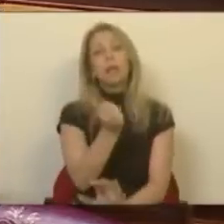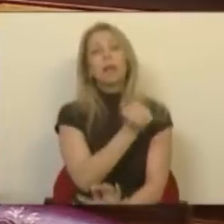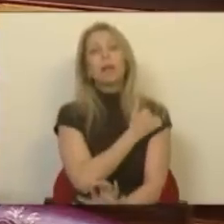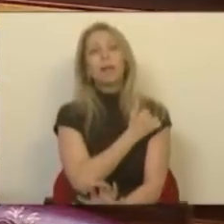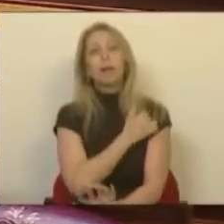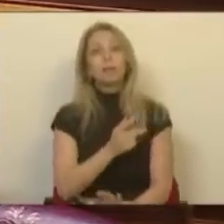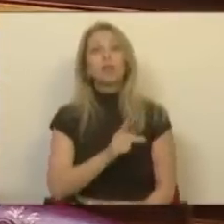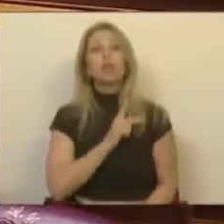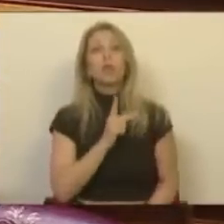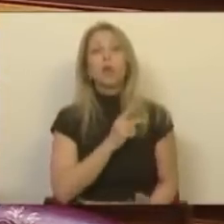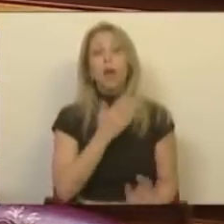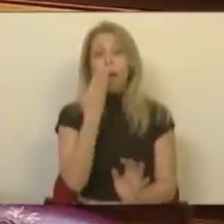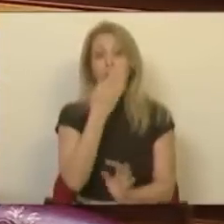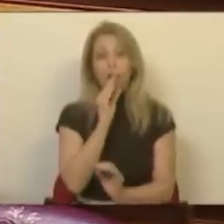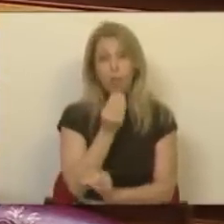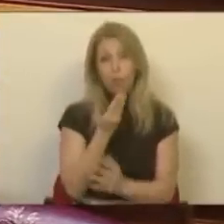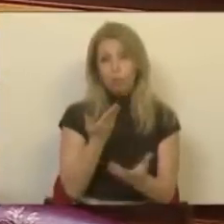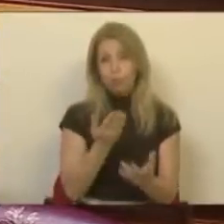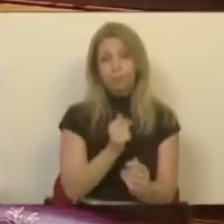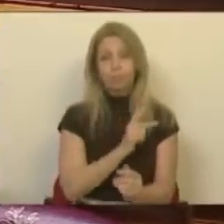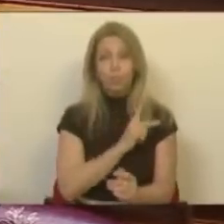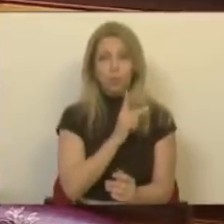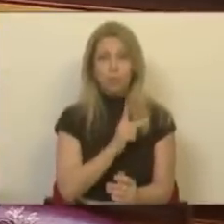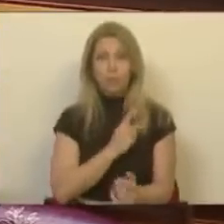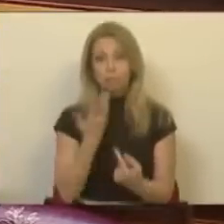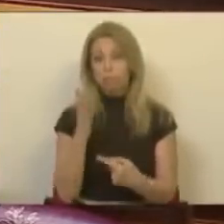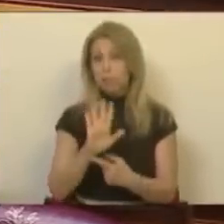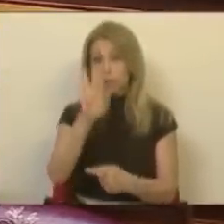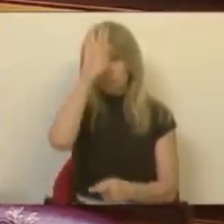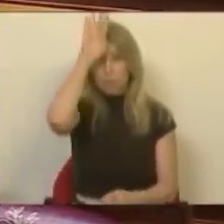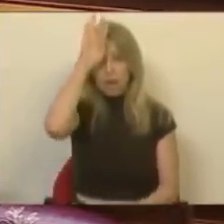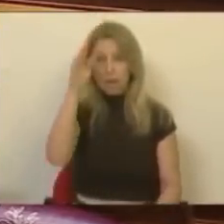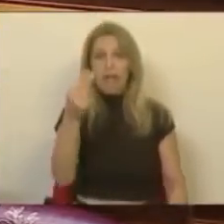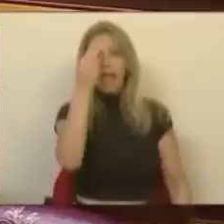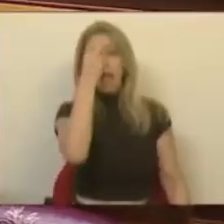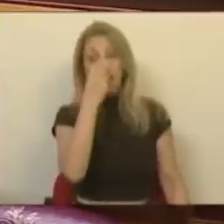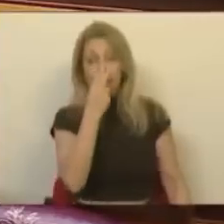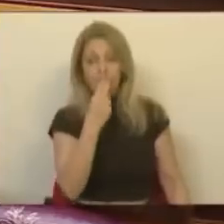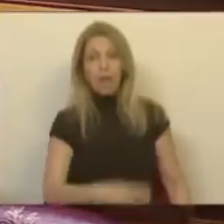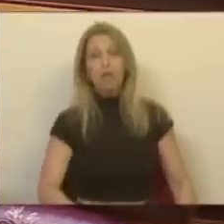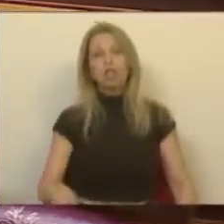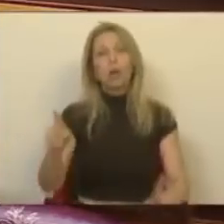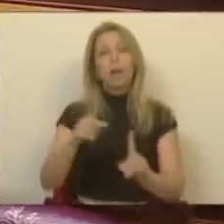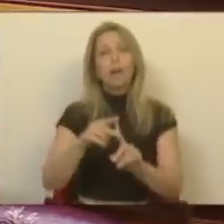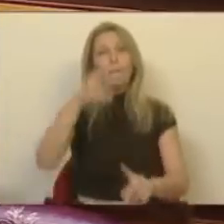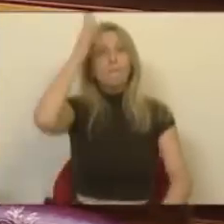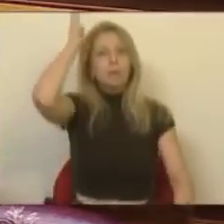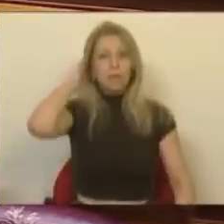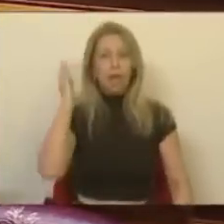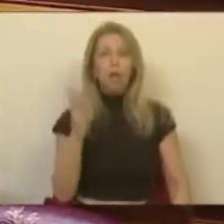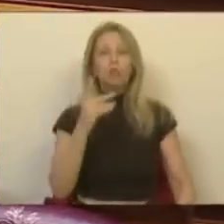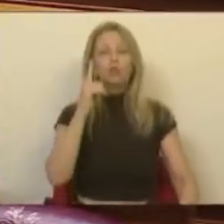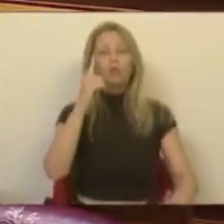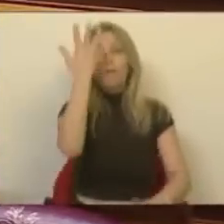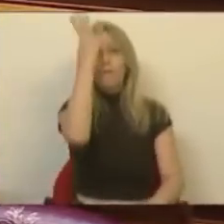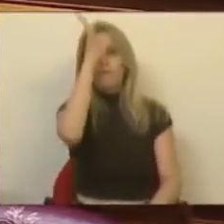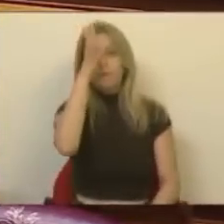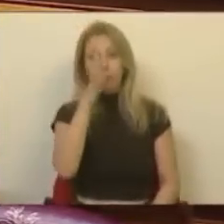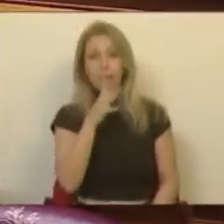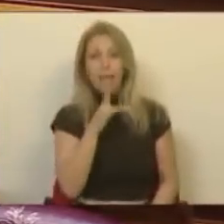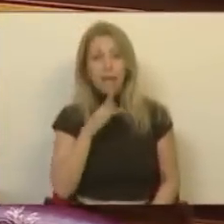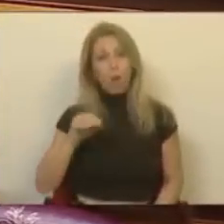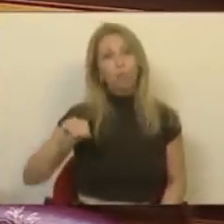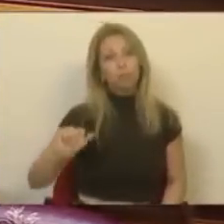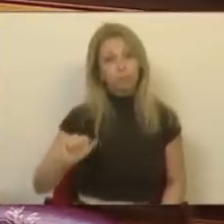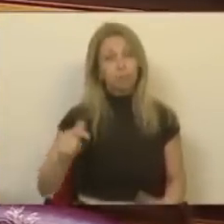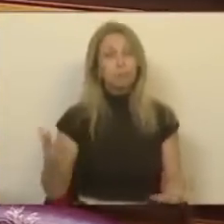universitárias com exemplos de concretos em Braga em Guimarães em Barcelos em Famalicão reconhecer aqui também